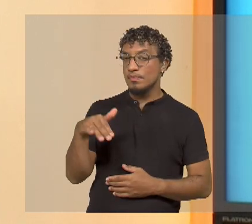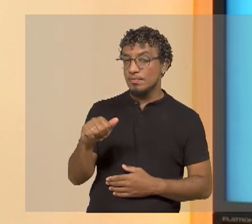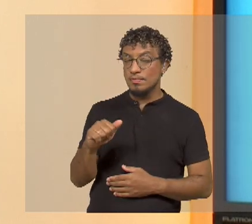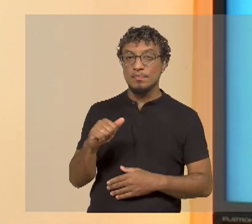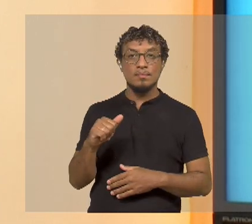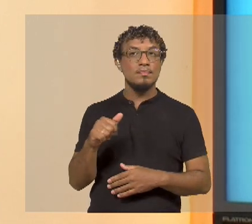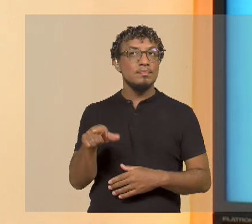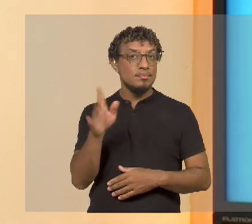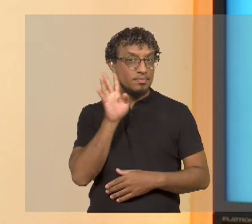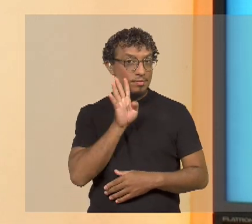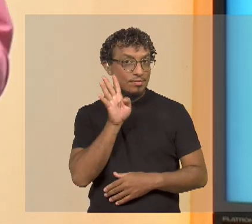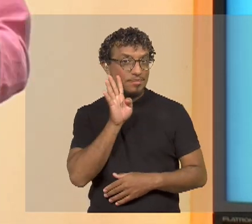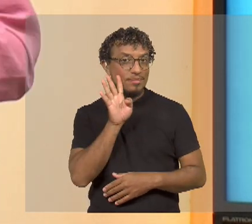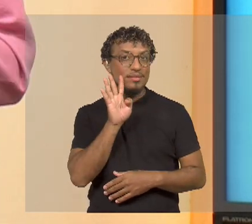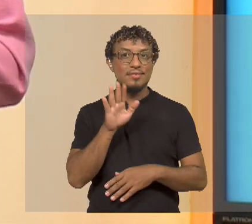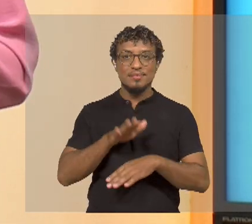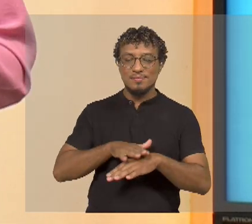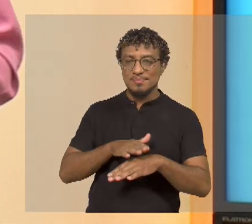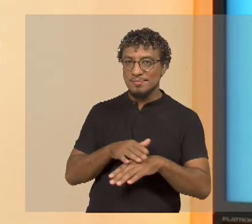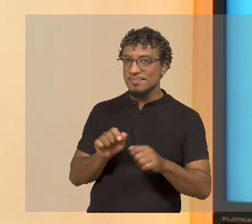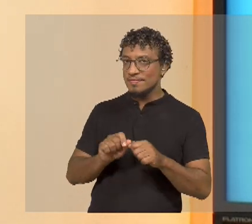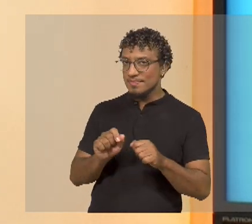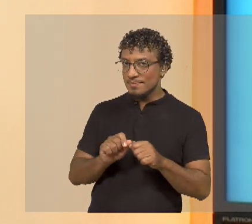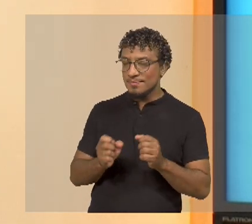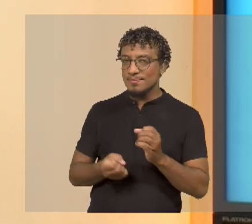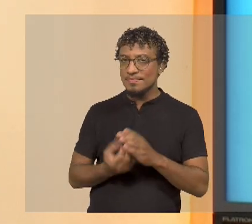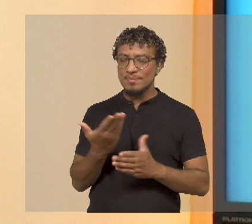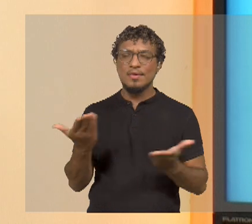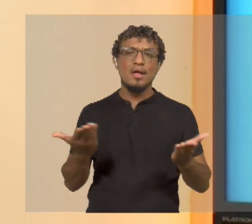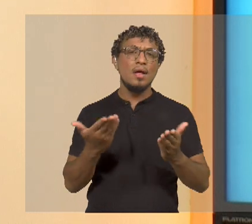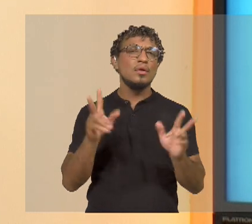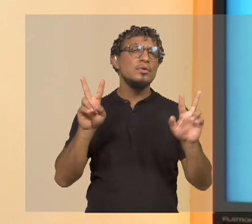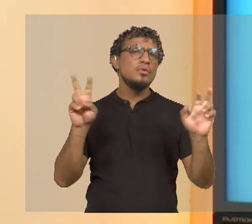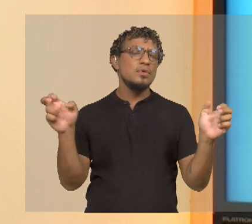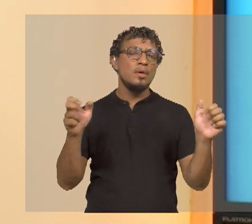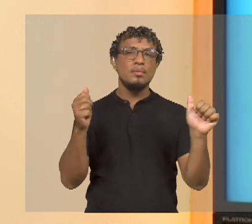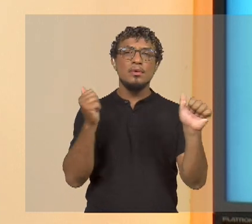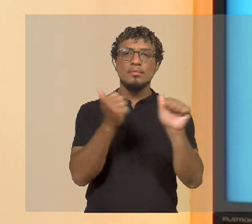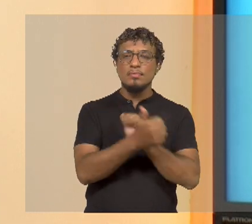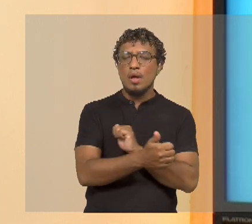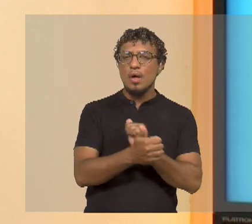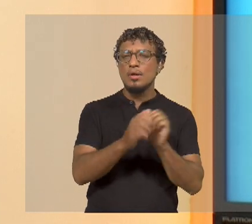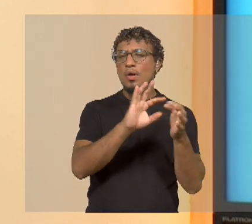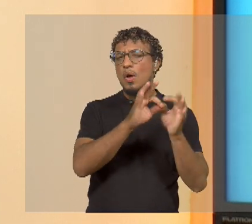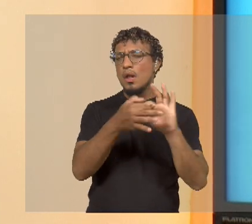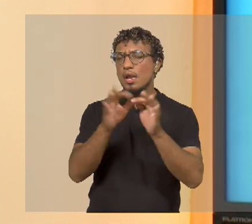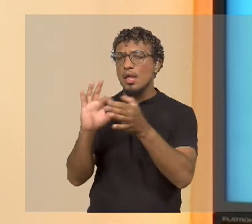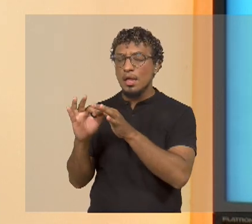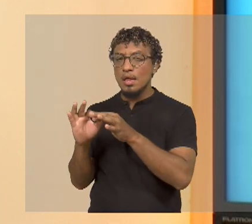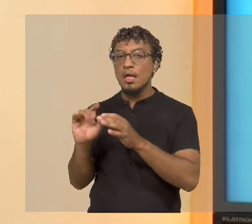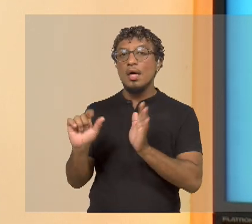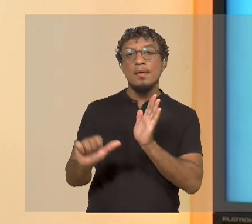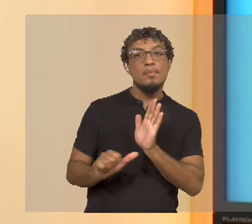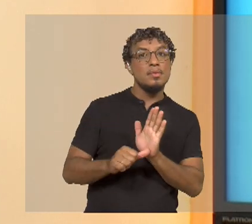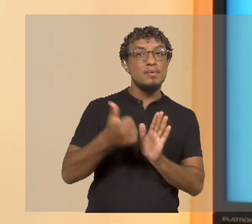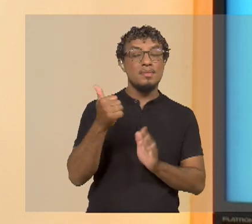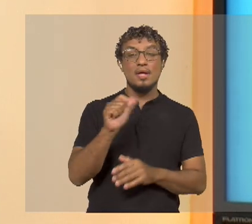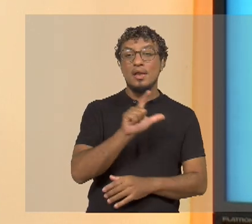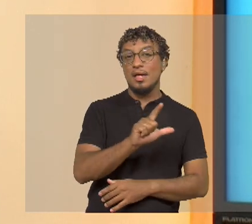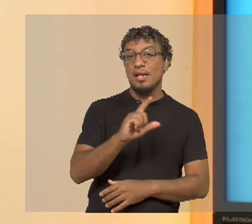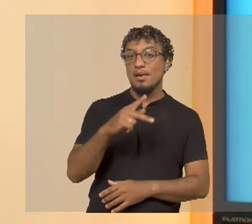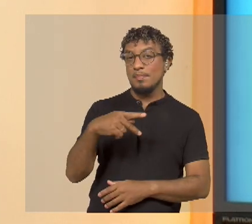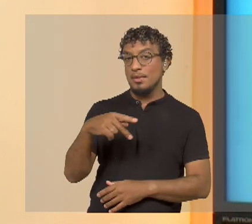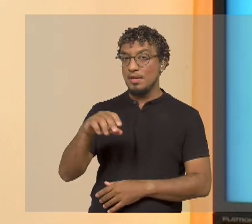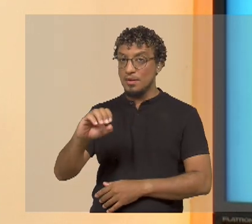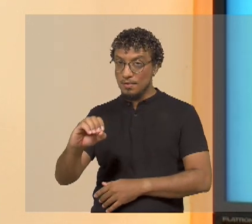uma iniciativa bem legal aqui da UFMA. Vamos falar agora sobre esporte olímpico. Pela primeira vez, o Campeonato Brasileiro de Levantamento de